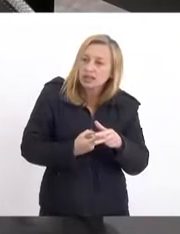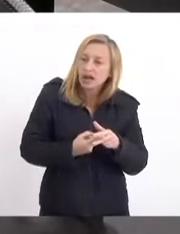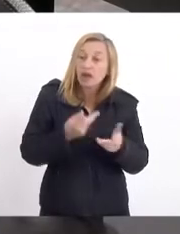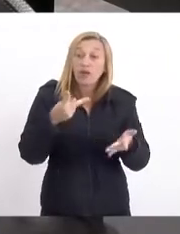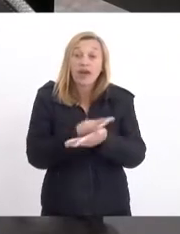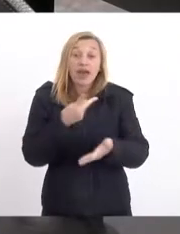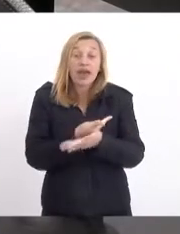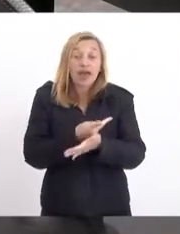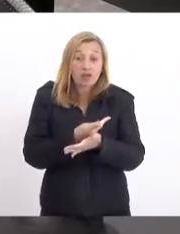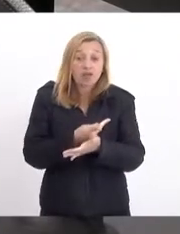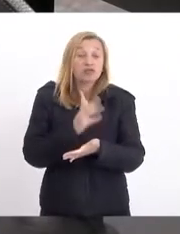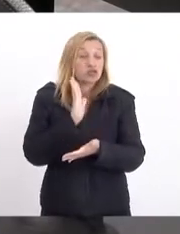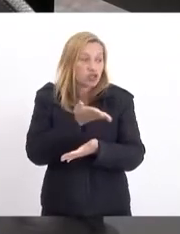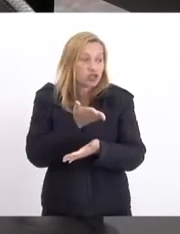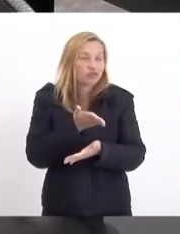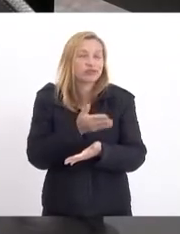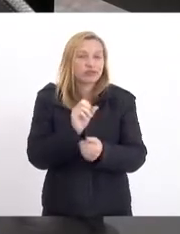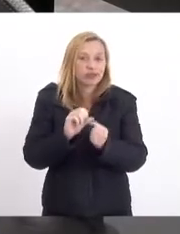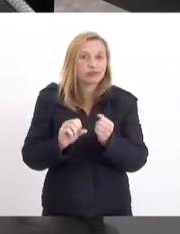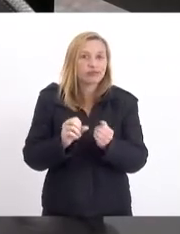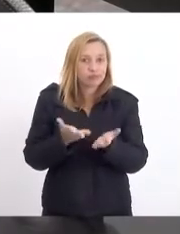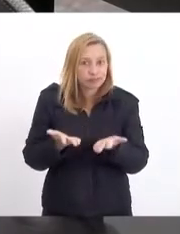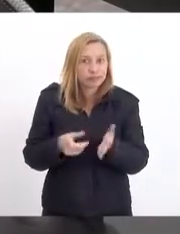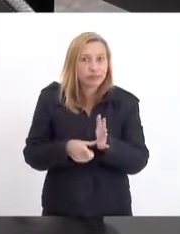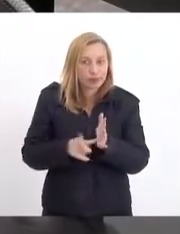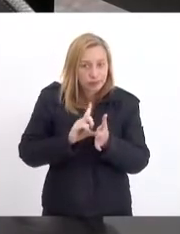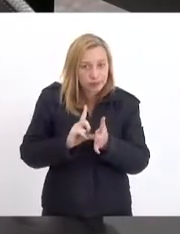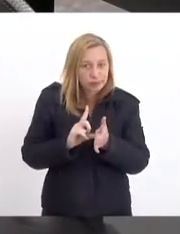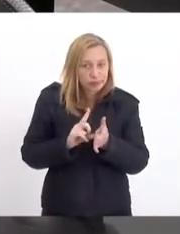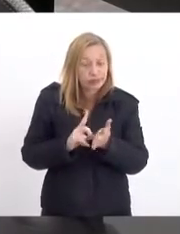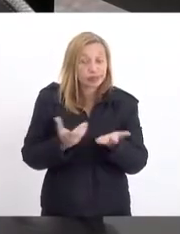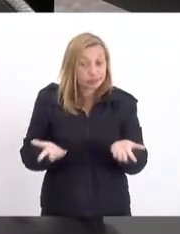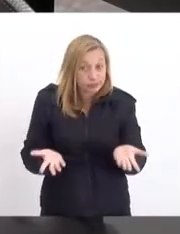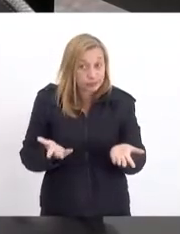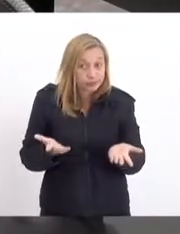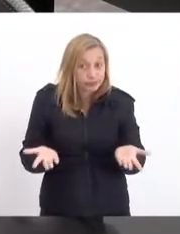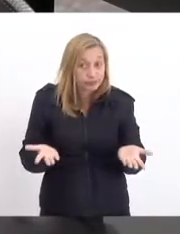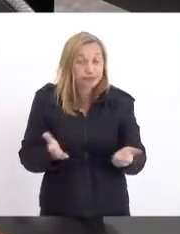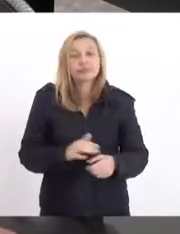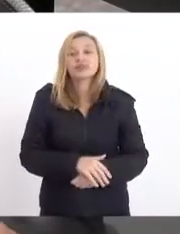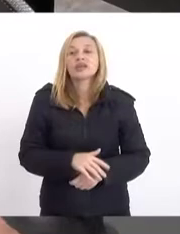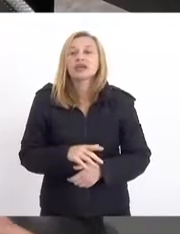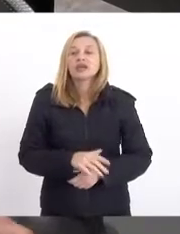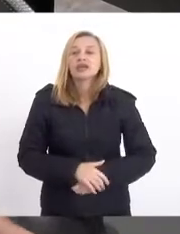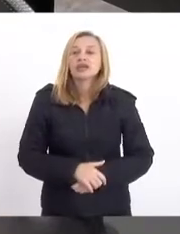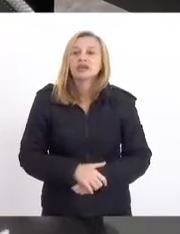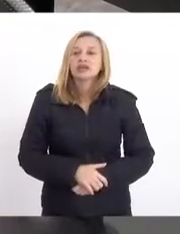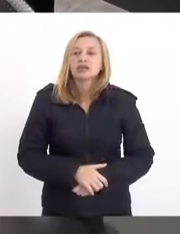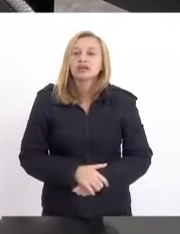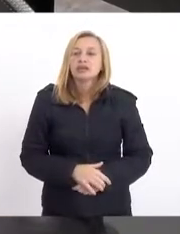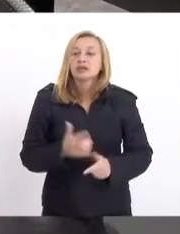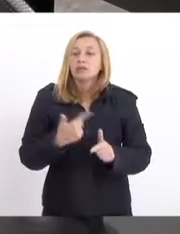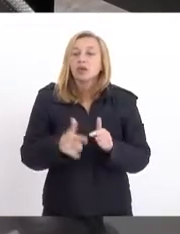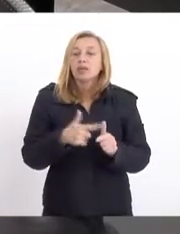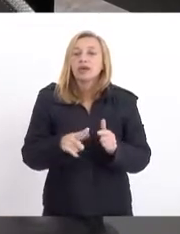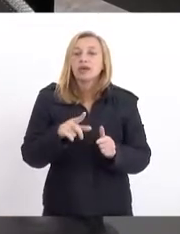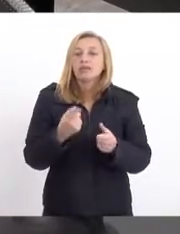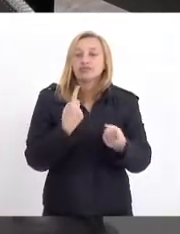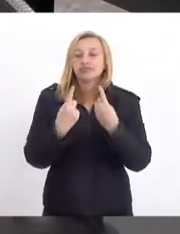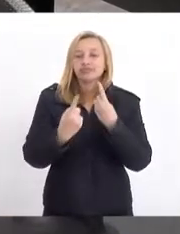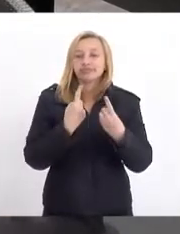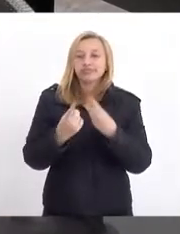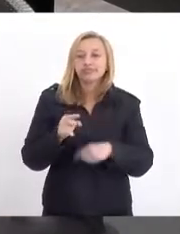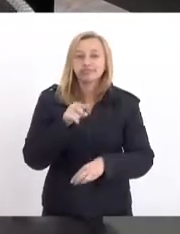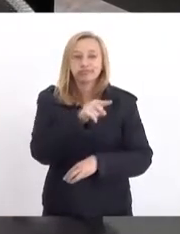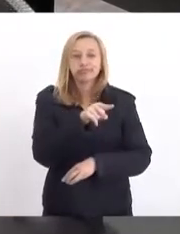num trecho pequeno de alargamento de via. Quer dizer, inclusive está lá